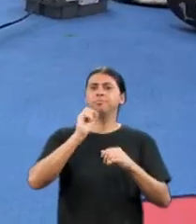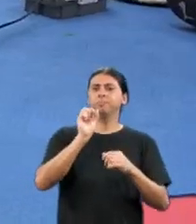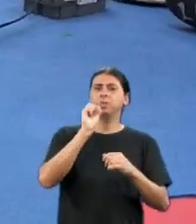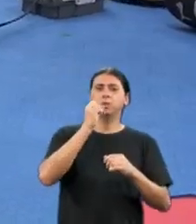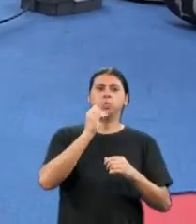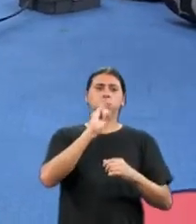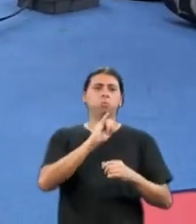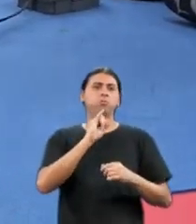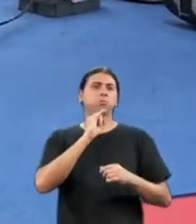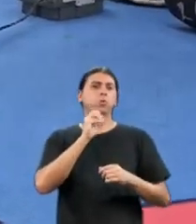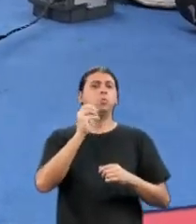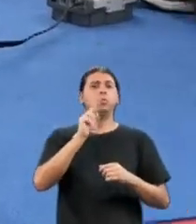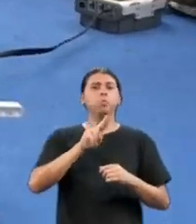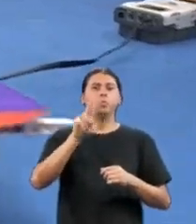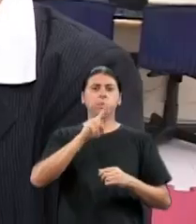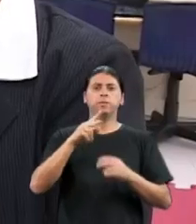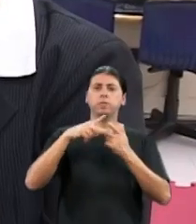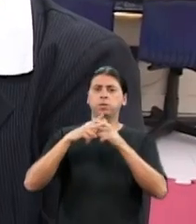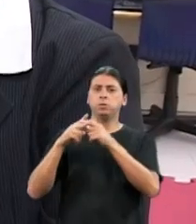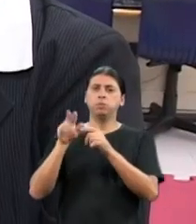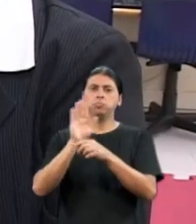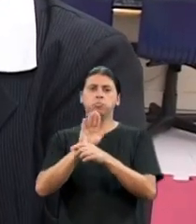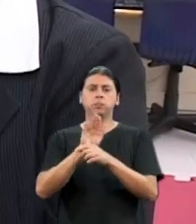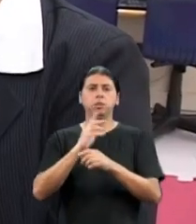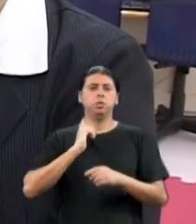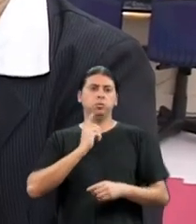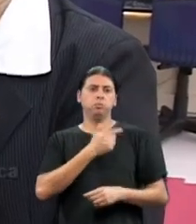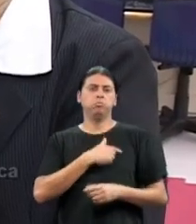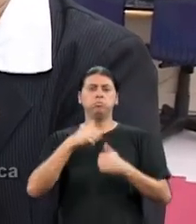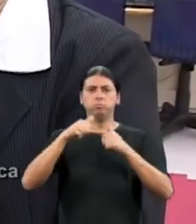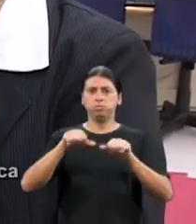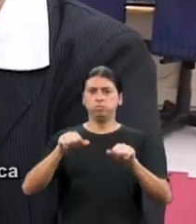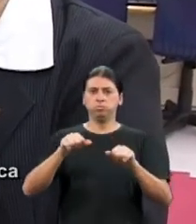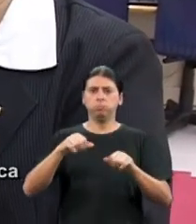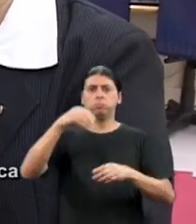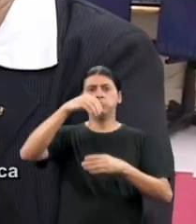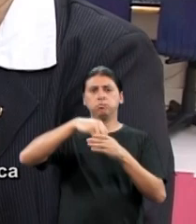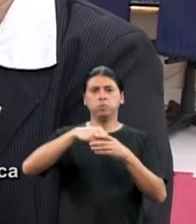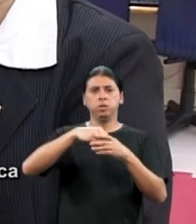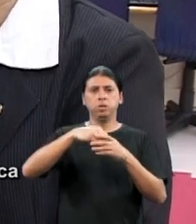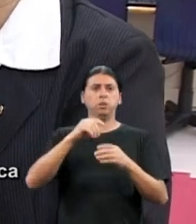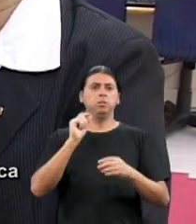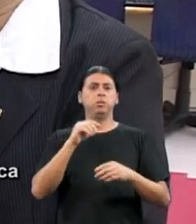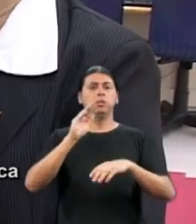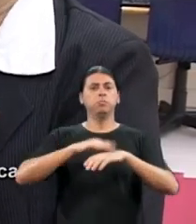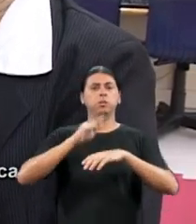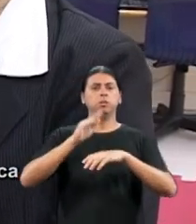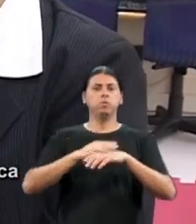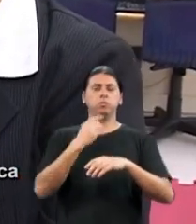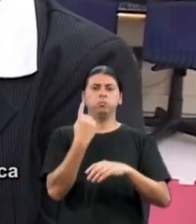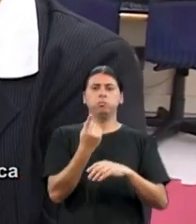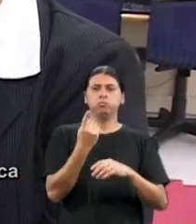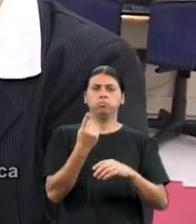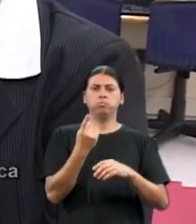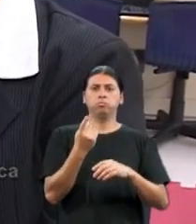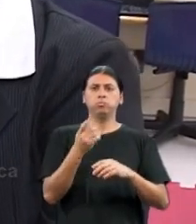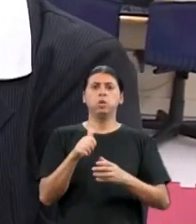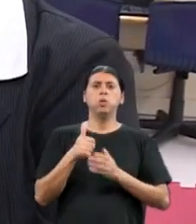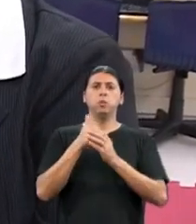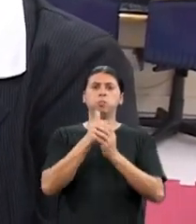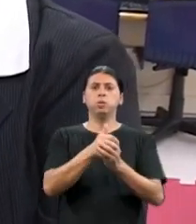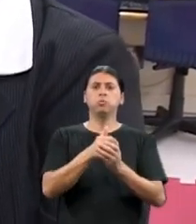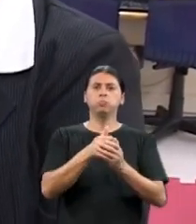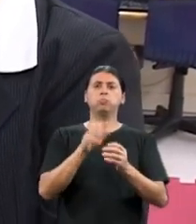usa ferramentas auxiliares. Nós estamos implementando mais um suporte pedagógico